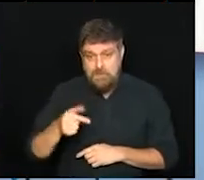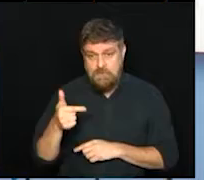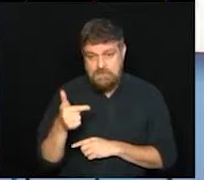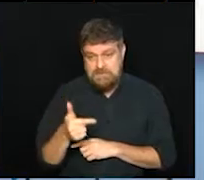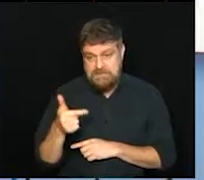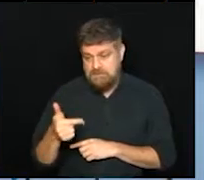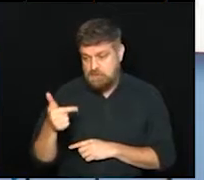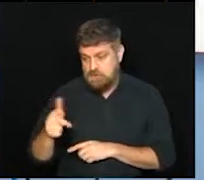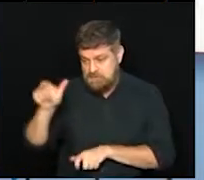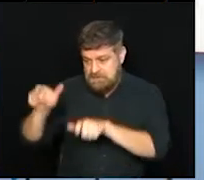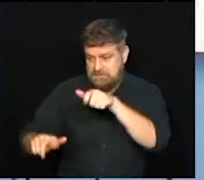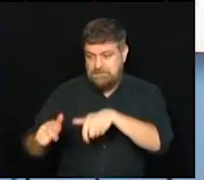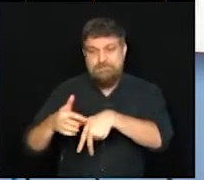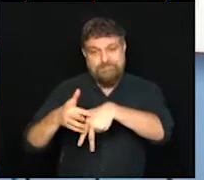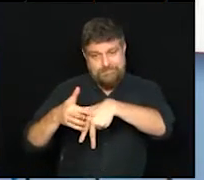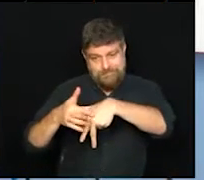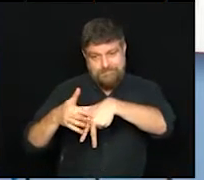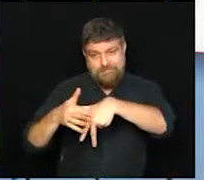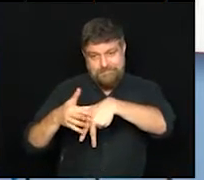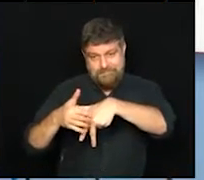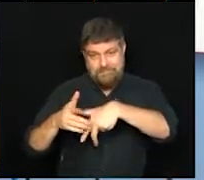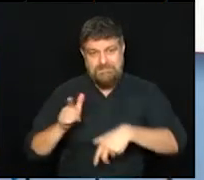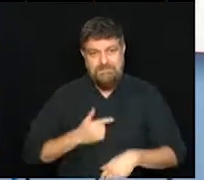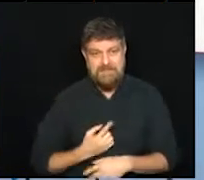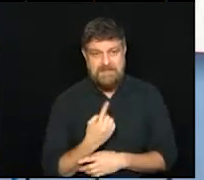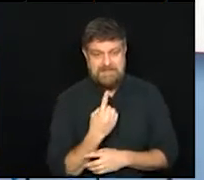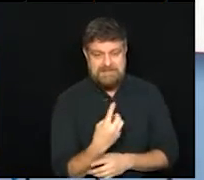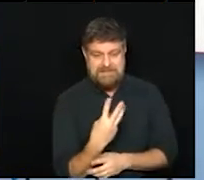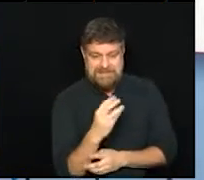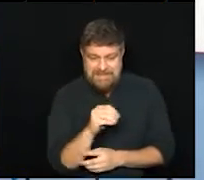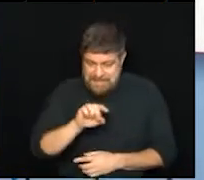3.809.222 casos da Covid-19, com